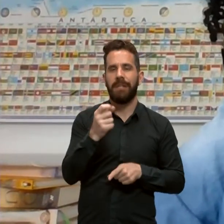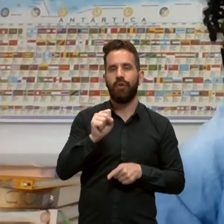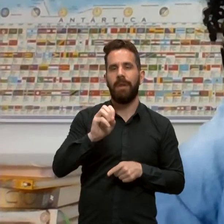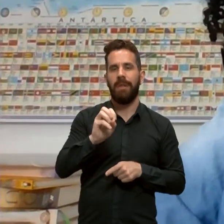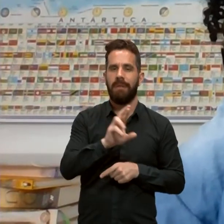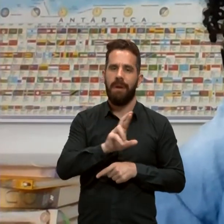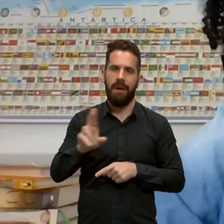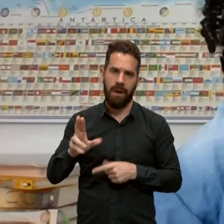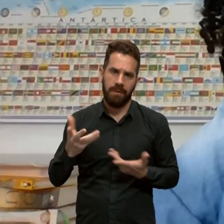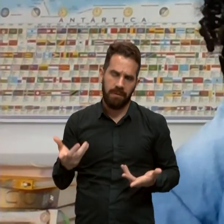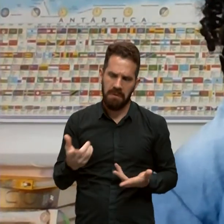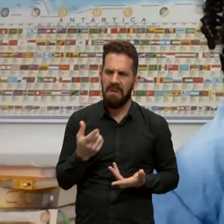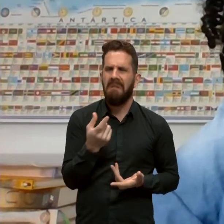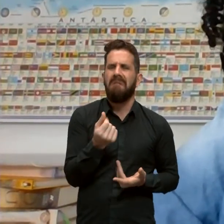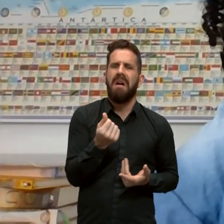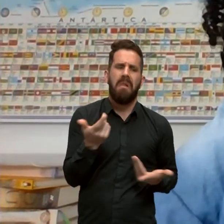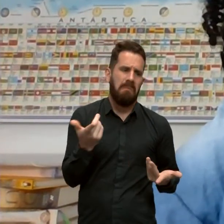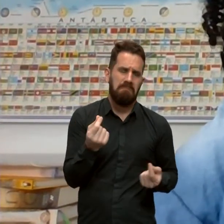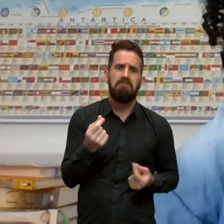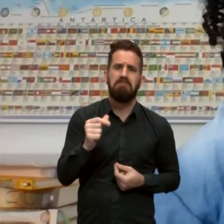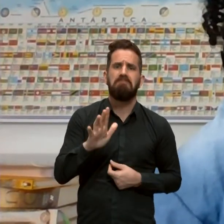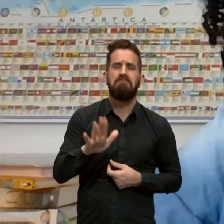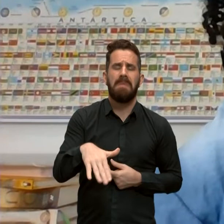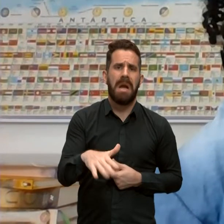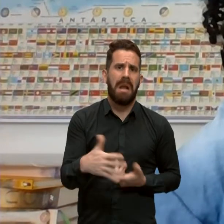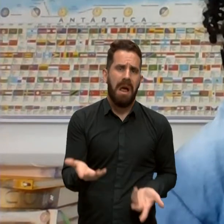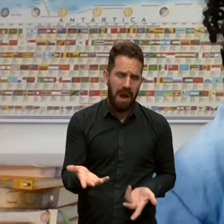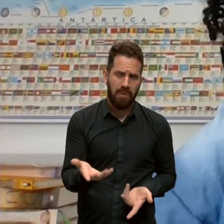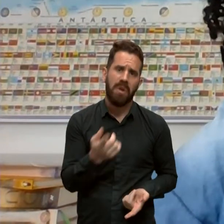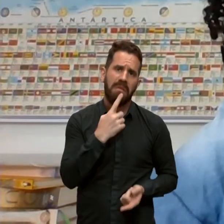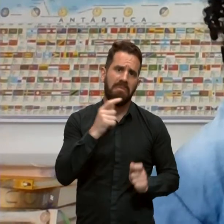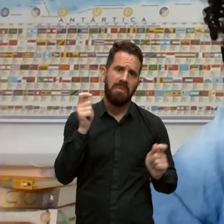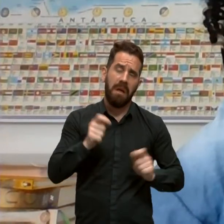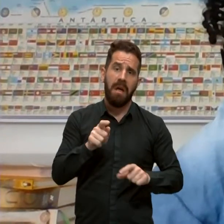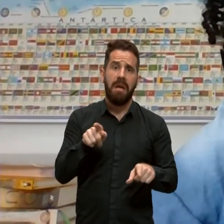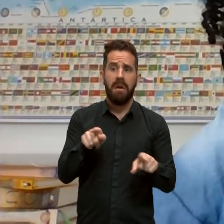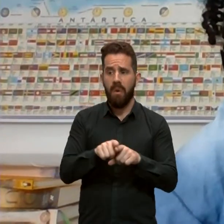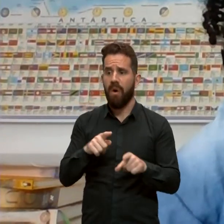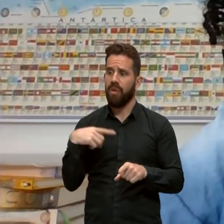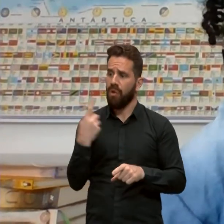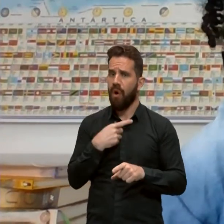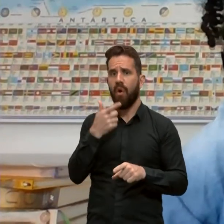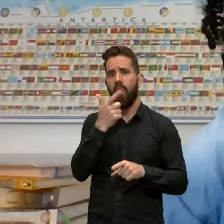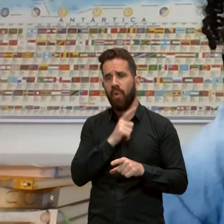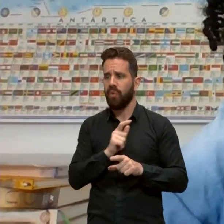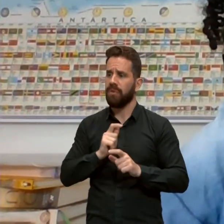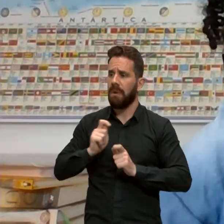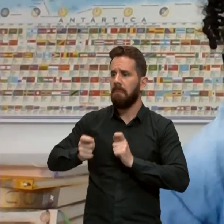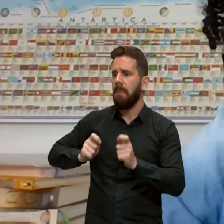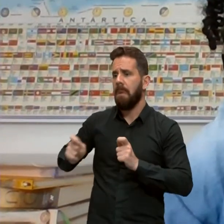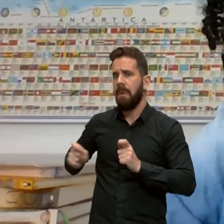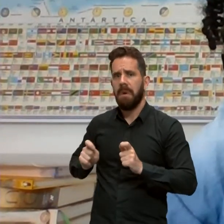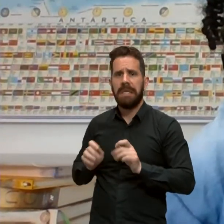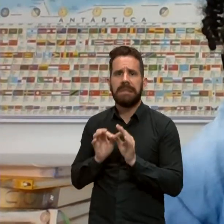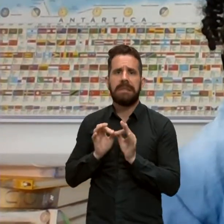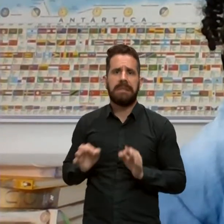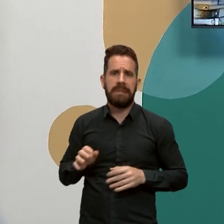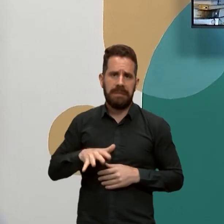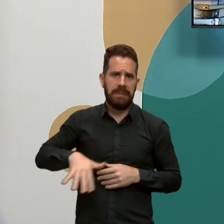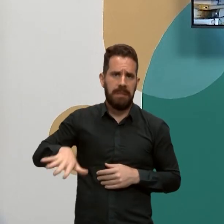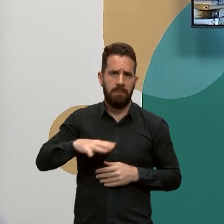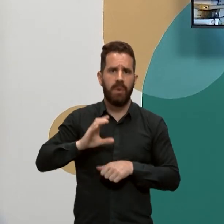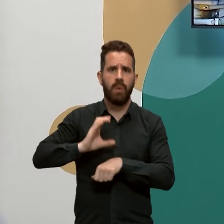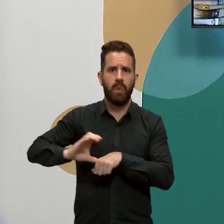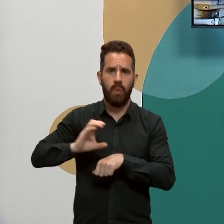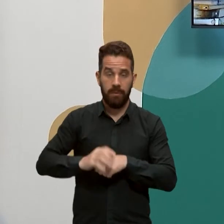valor simbólico, né, só mesmo para a gente conseguir manter as despesas do curso. Então tem um